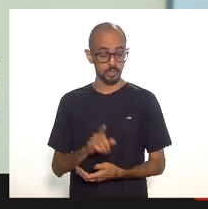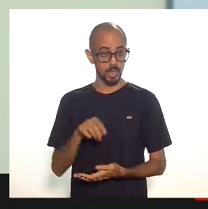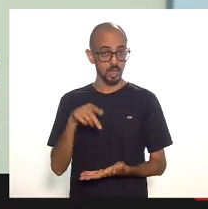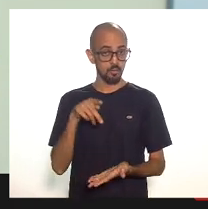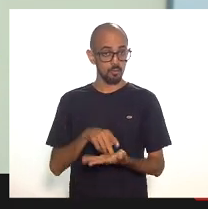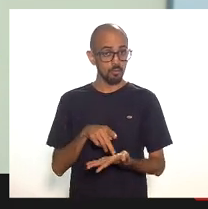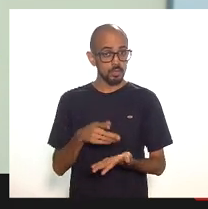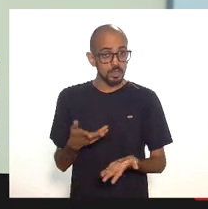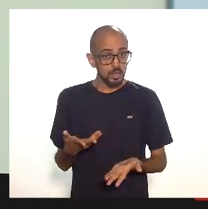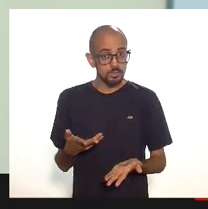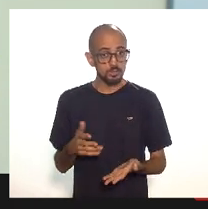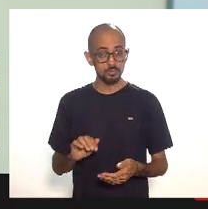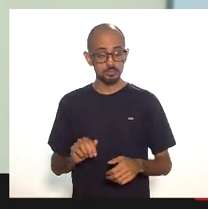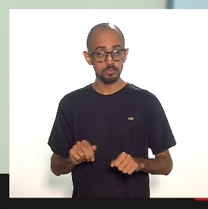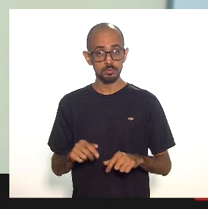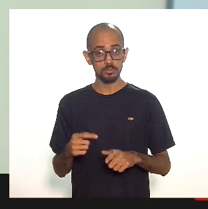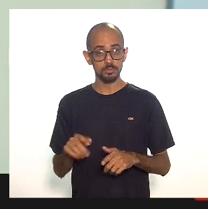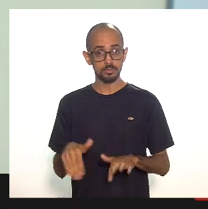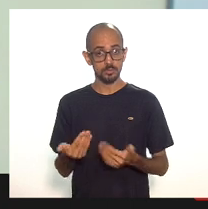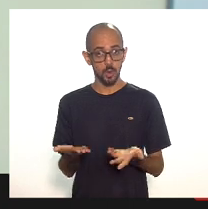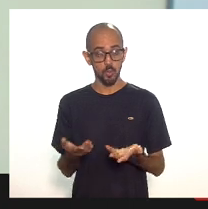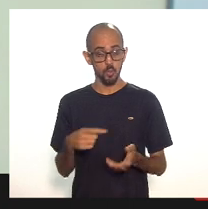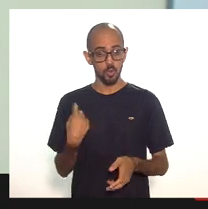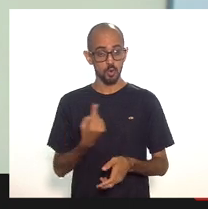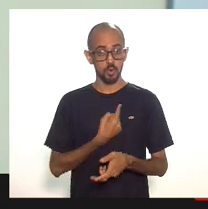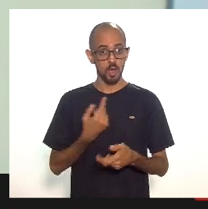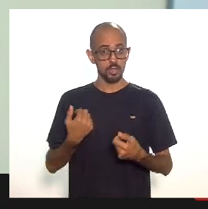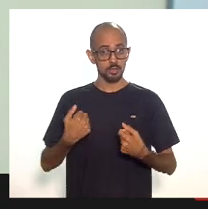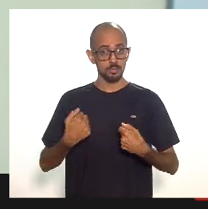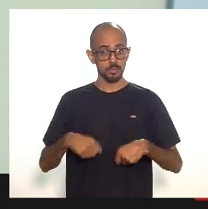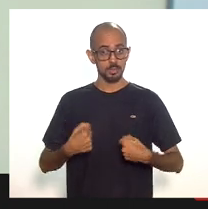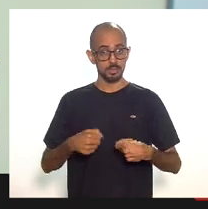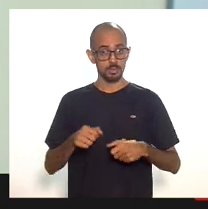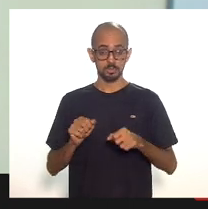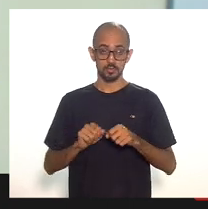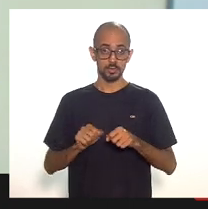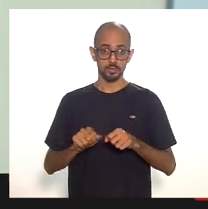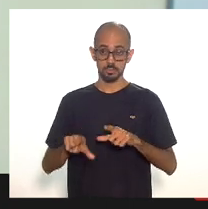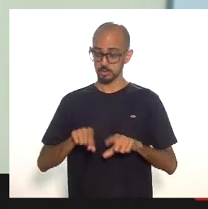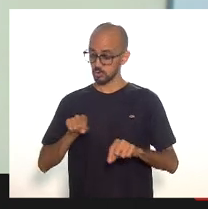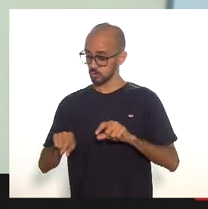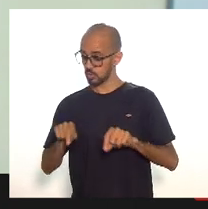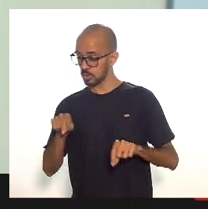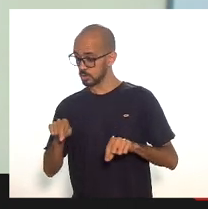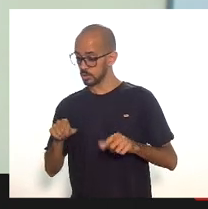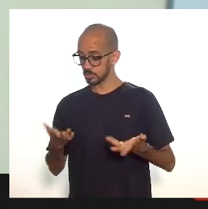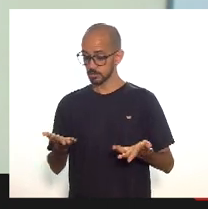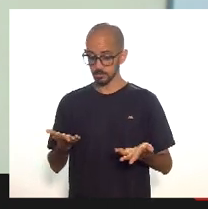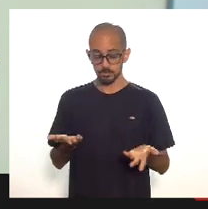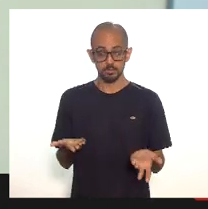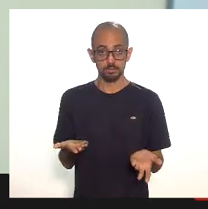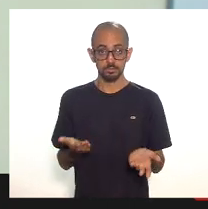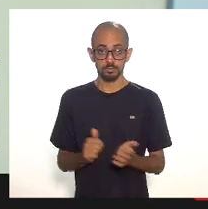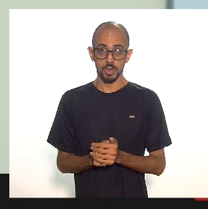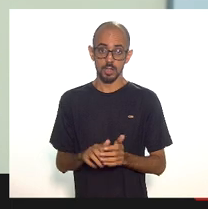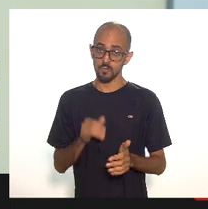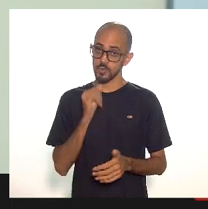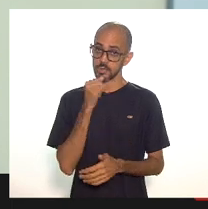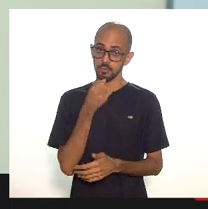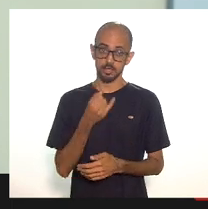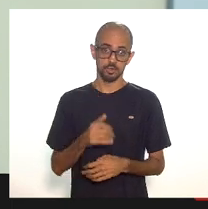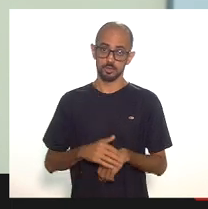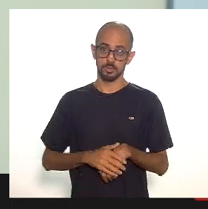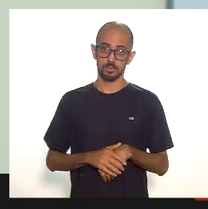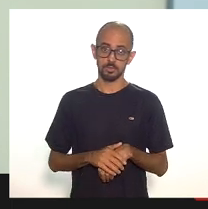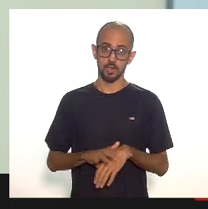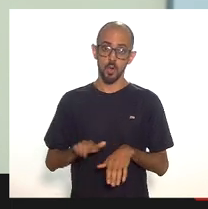realidade. Então, nós temos que fazer uma escolha. Uma escolha, infelizmente.